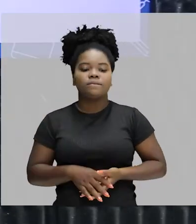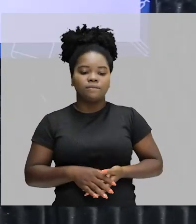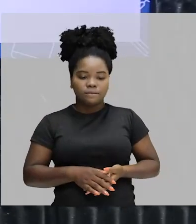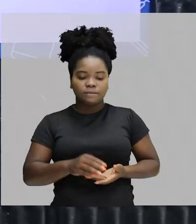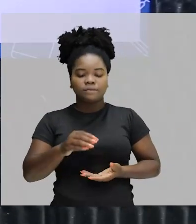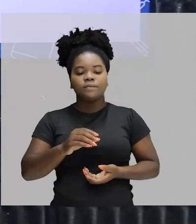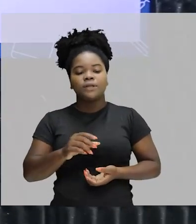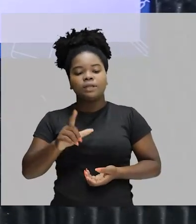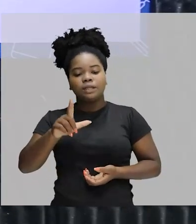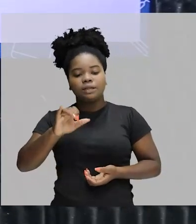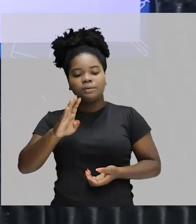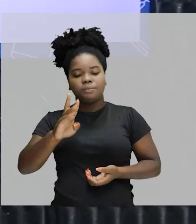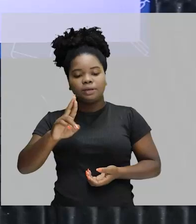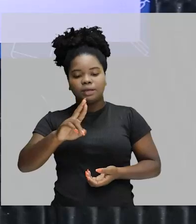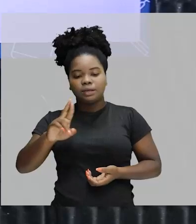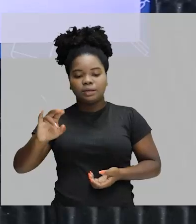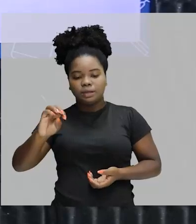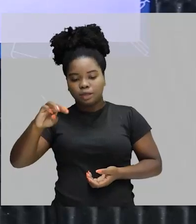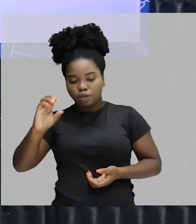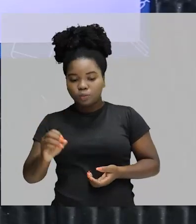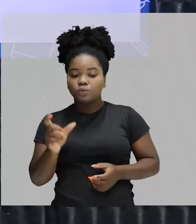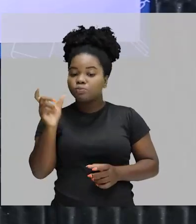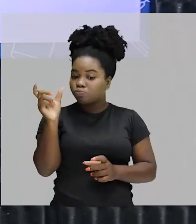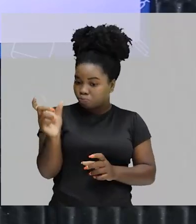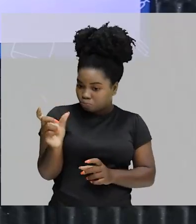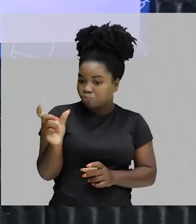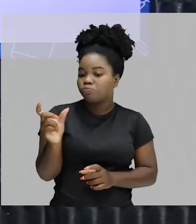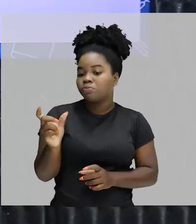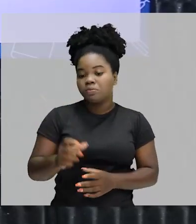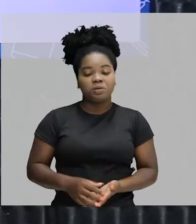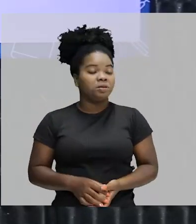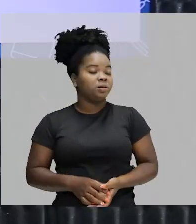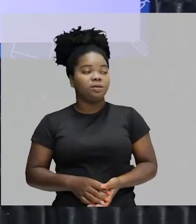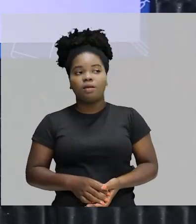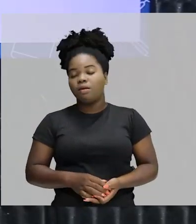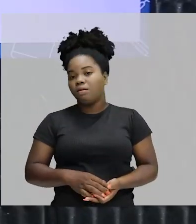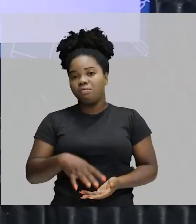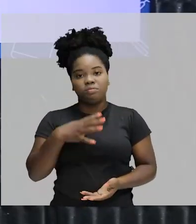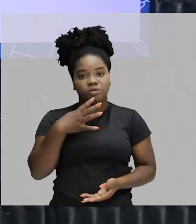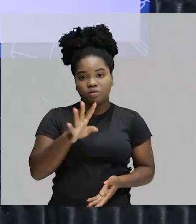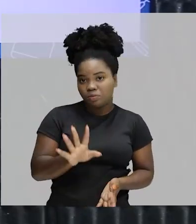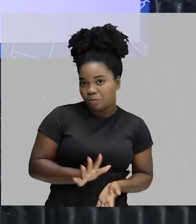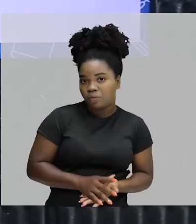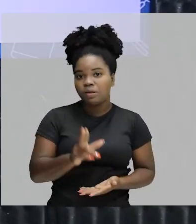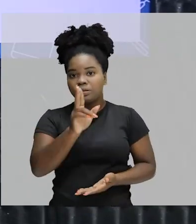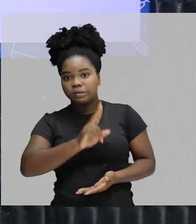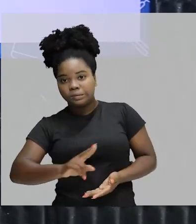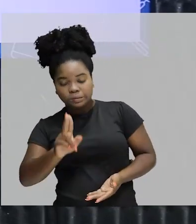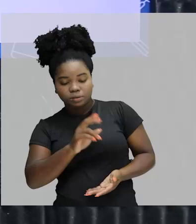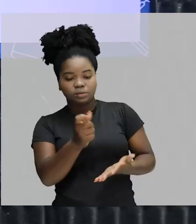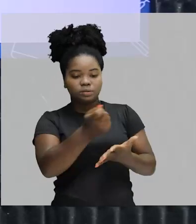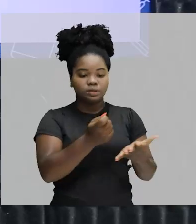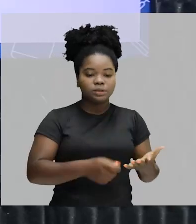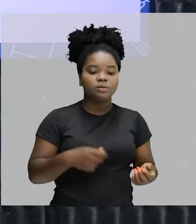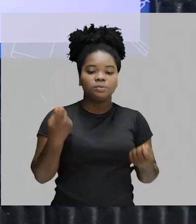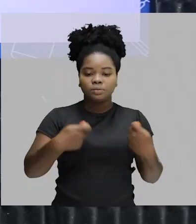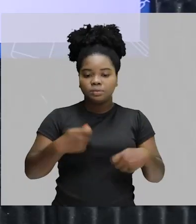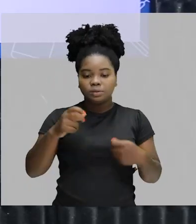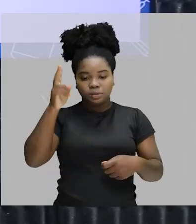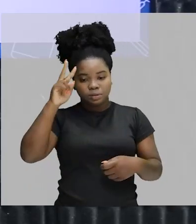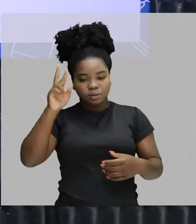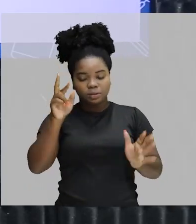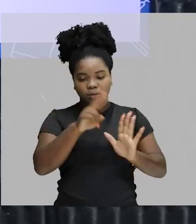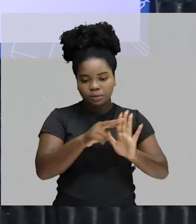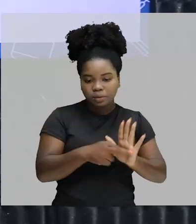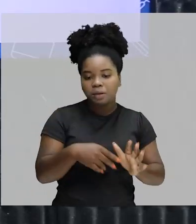crudelíssimo e ibérrimo. São palavras que a gente não costuma utilizar, né? Então, a gente precisa realmente relembrar essas